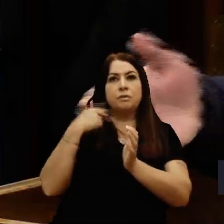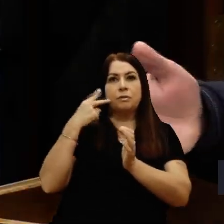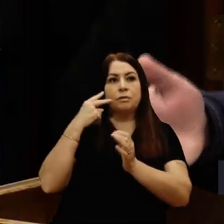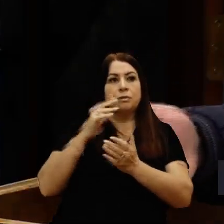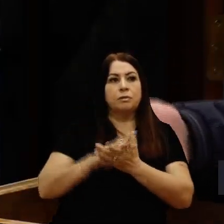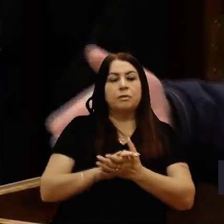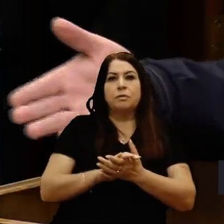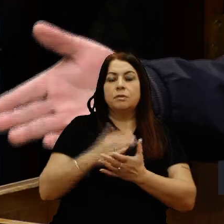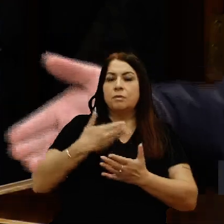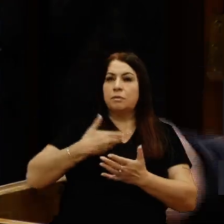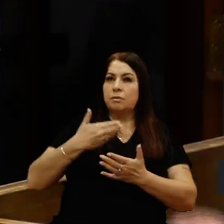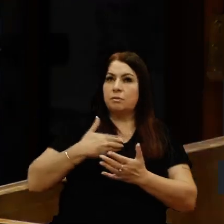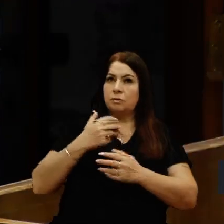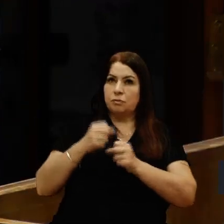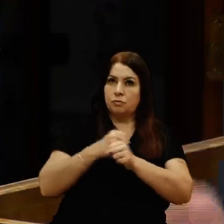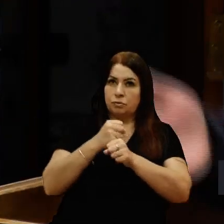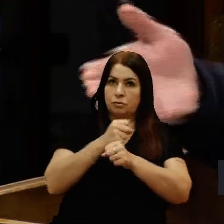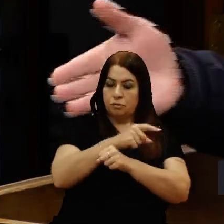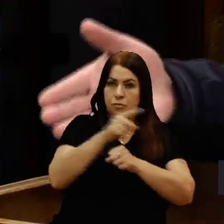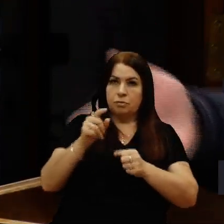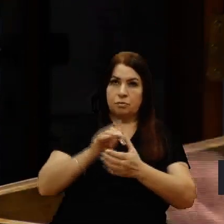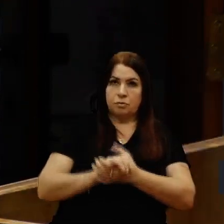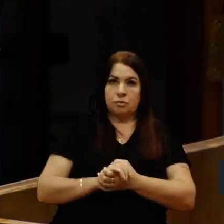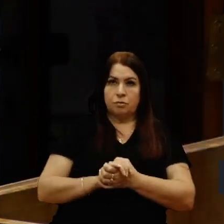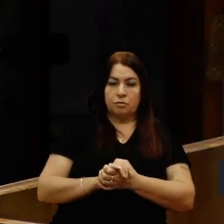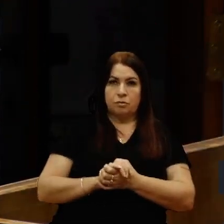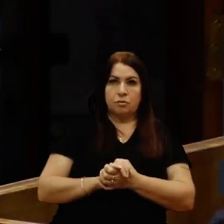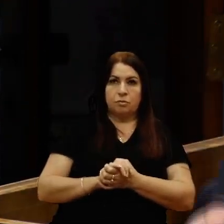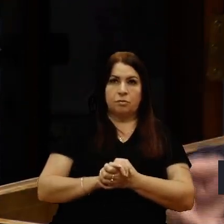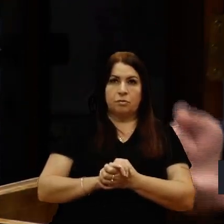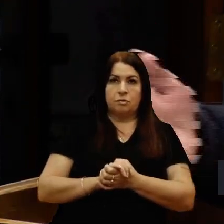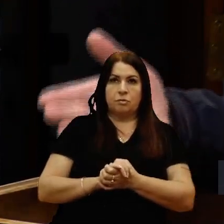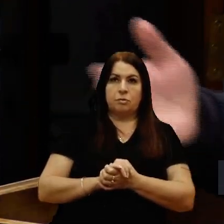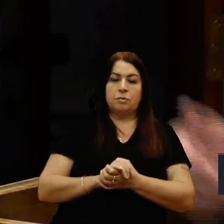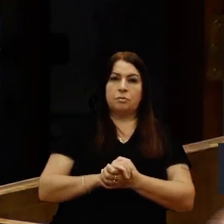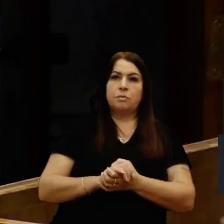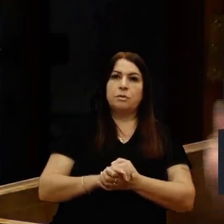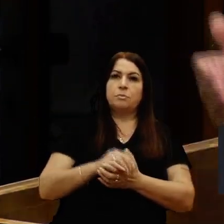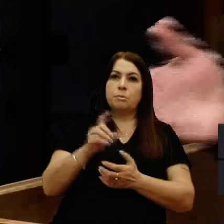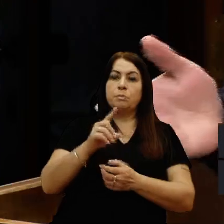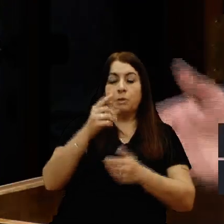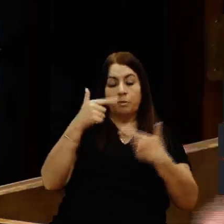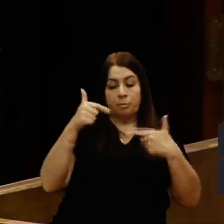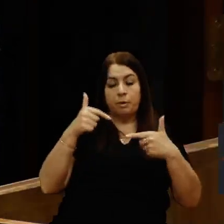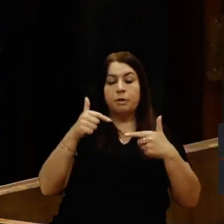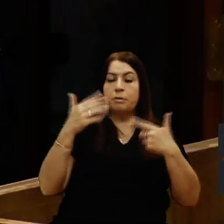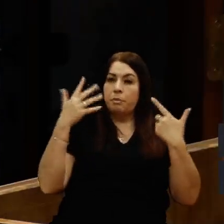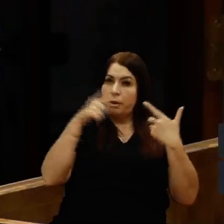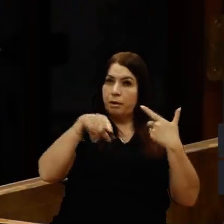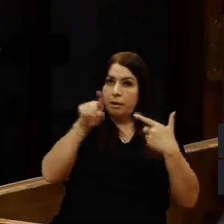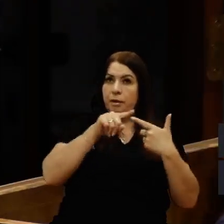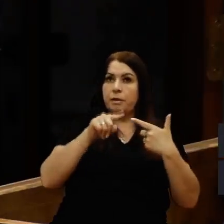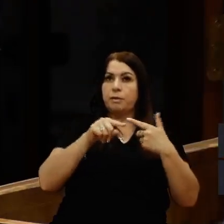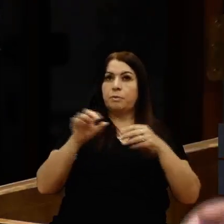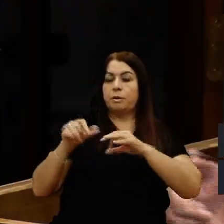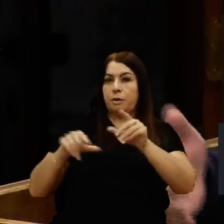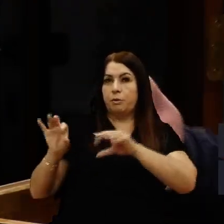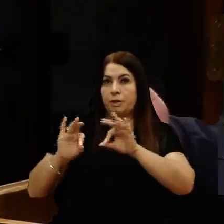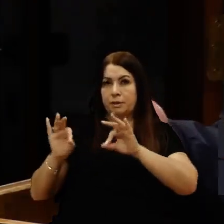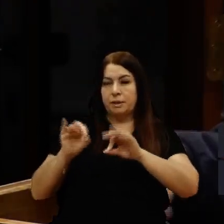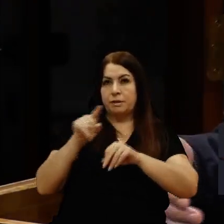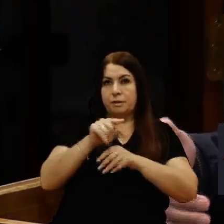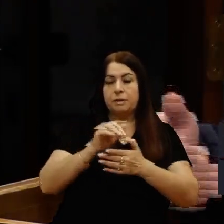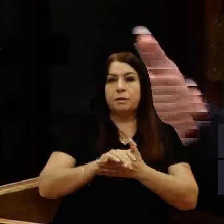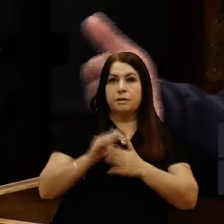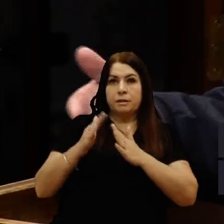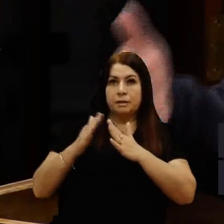meu amigo de anos, como bem falou aqui, meu cliente, né? E parabéns pelo trabalho, pelo seu trabalho realizado aqui nessa casa